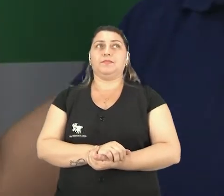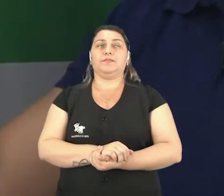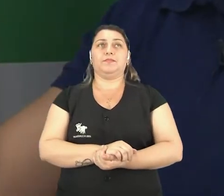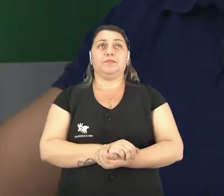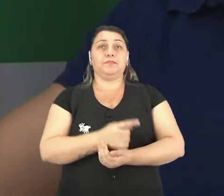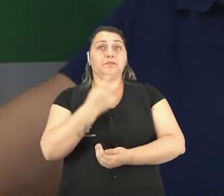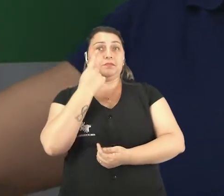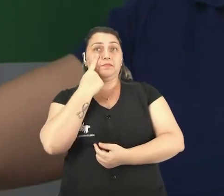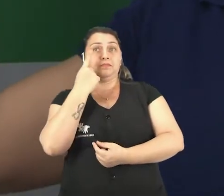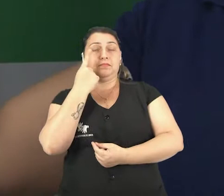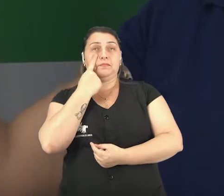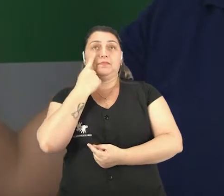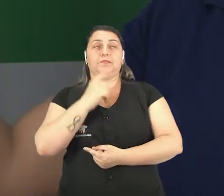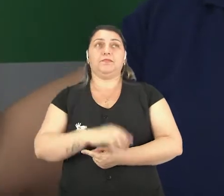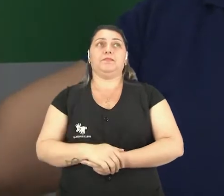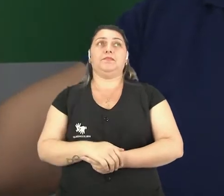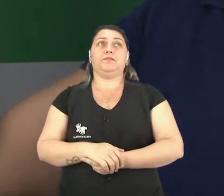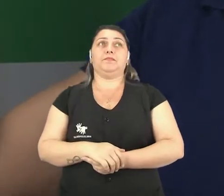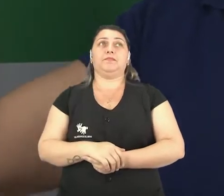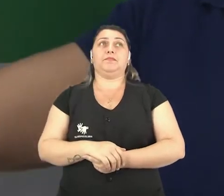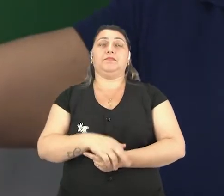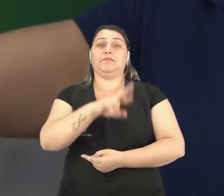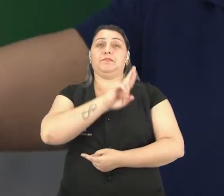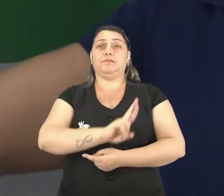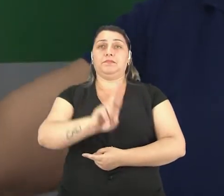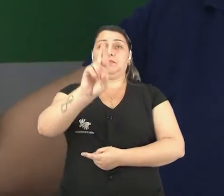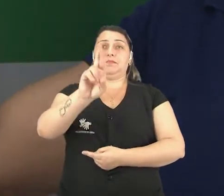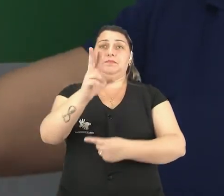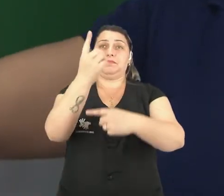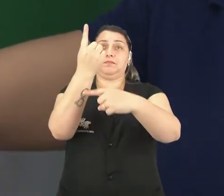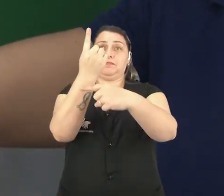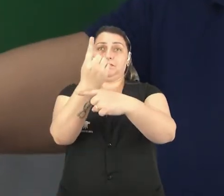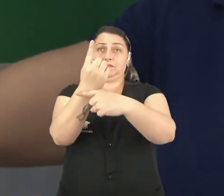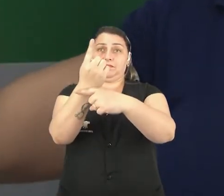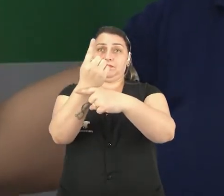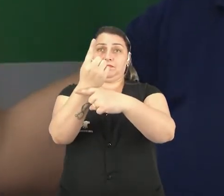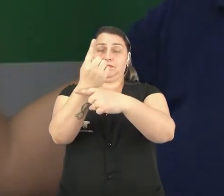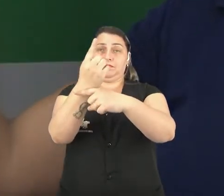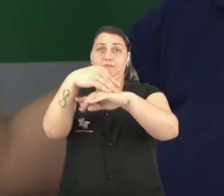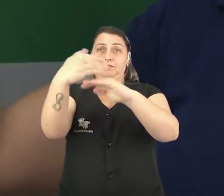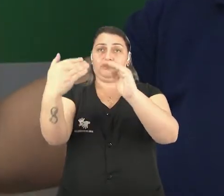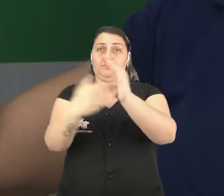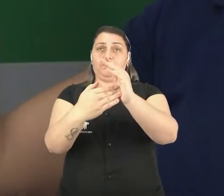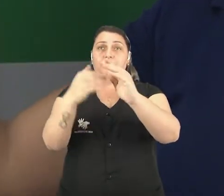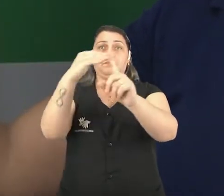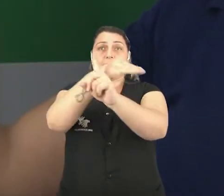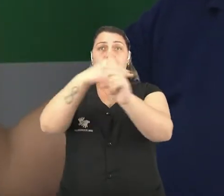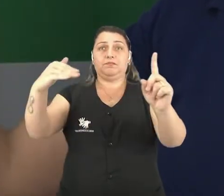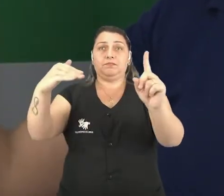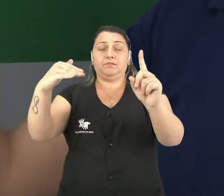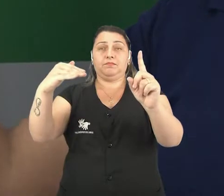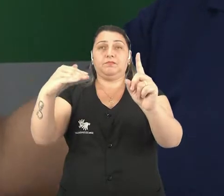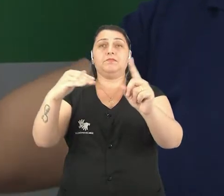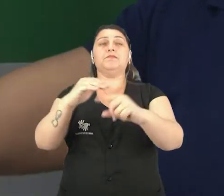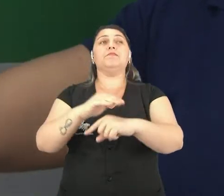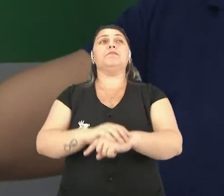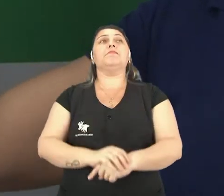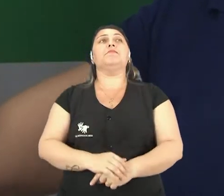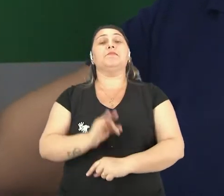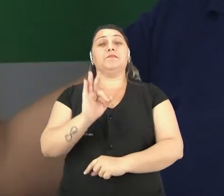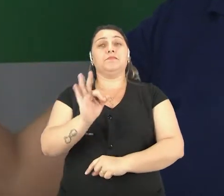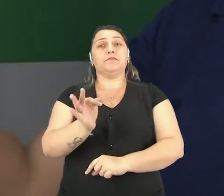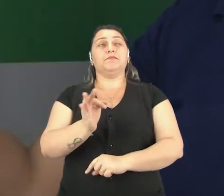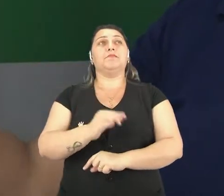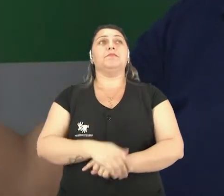Olhem só. Aqui a representação, nós temos um todo que foi dividido ao meio,